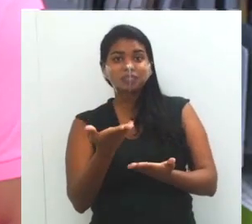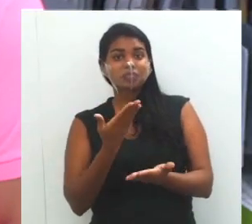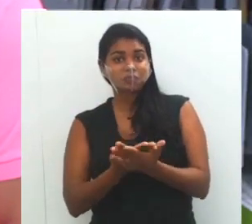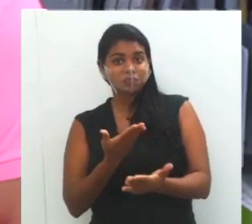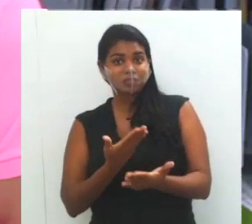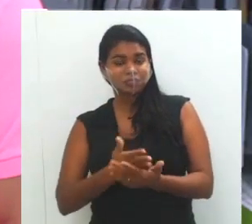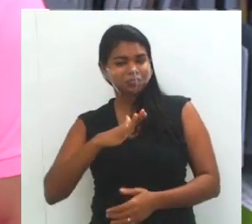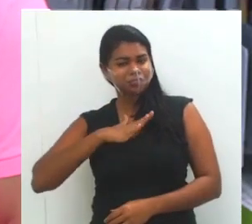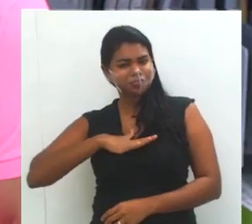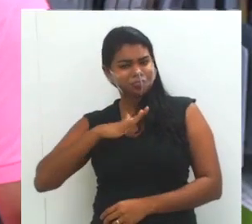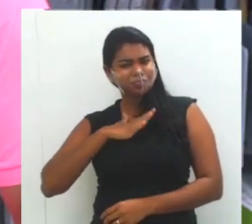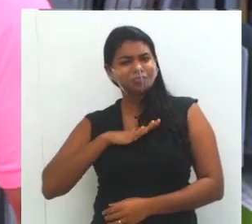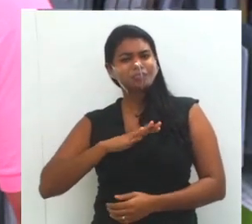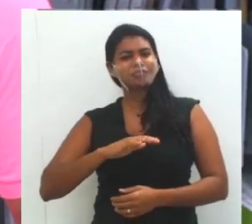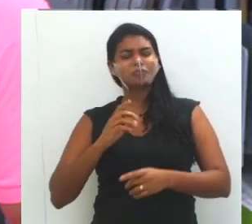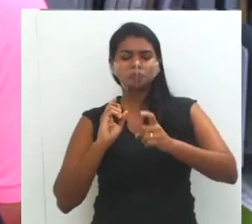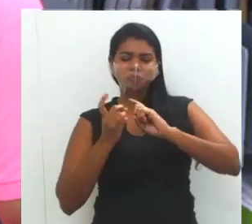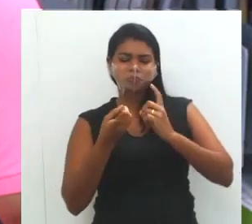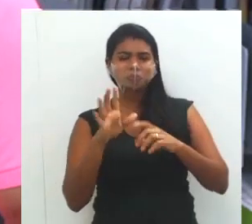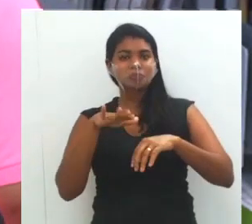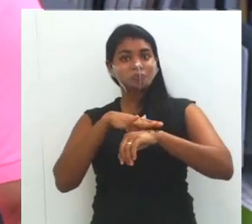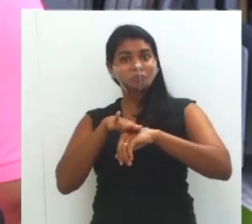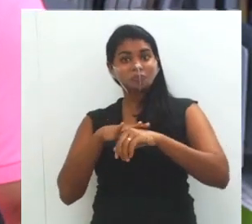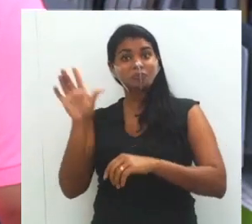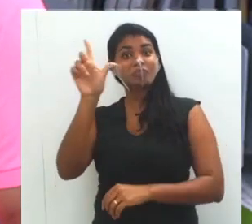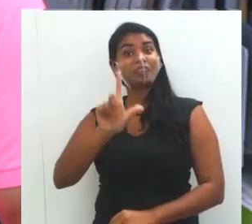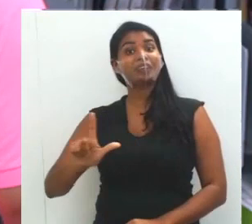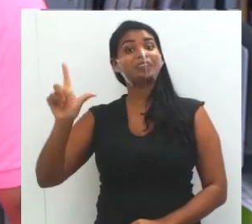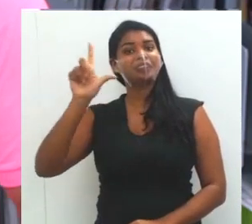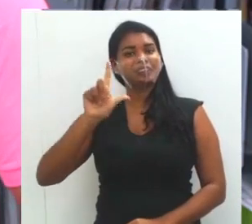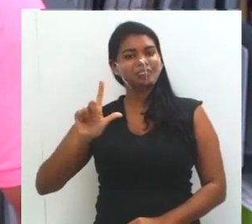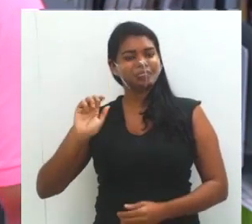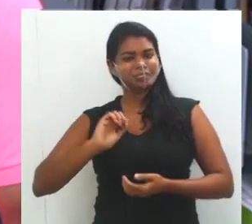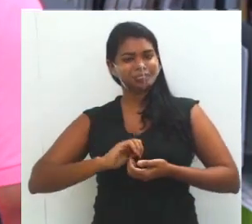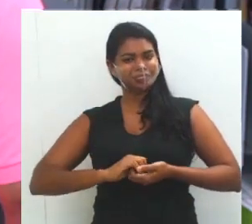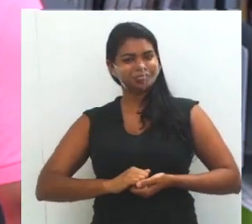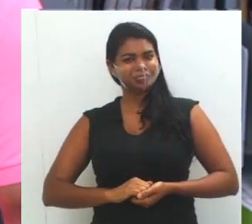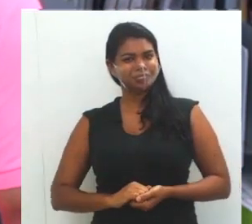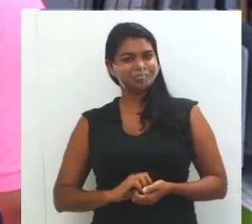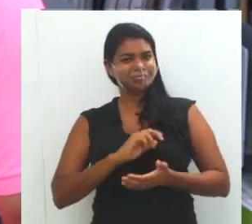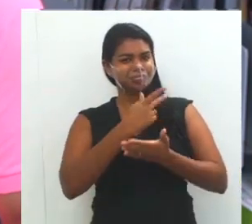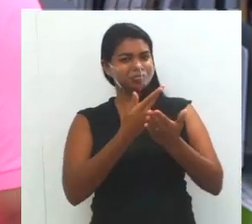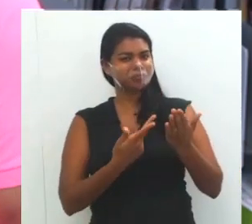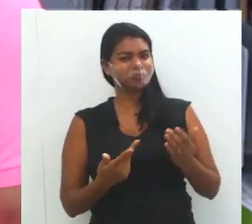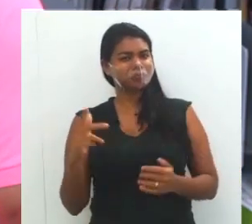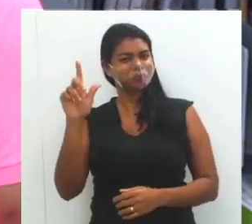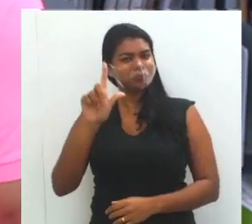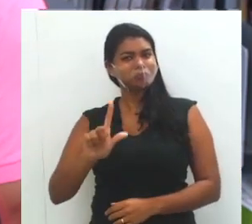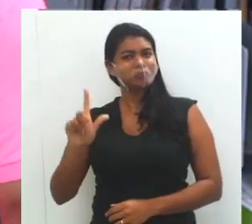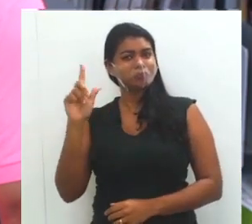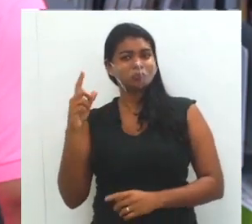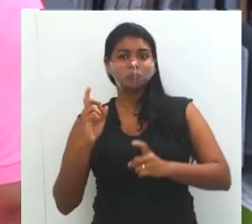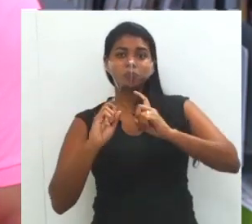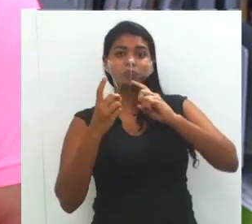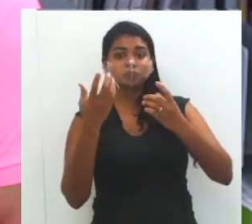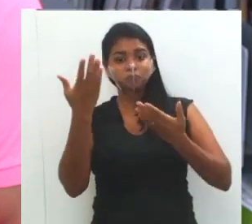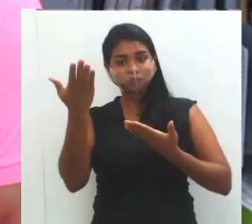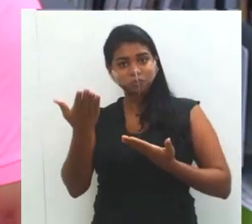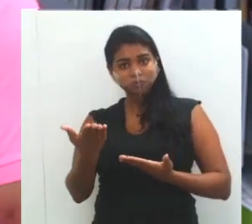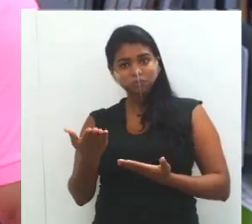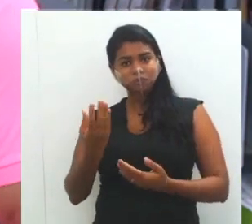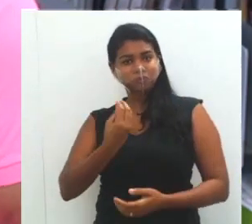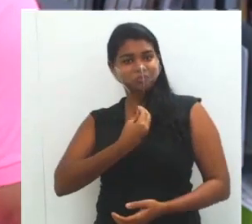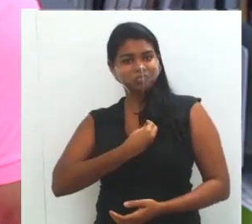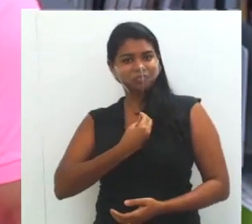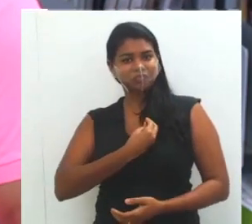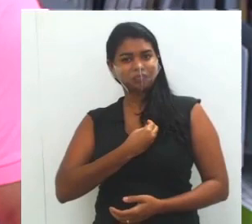vocês gostem desse bate-papo literário, né? Esse bate-papo artístico-literário, onde a gente vai falar um